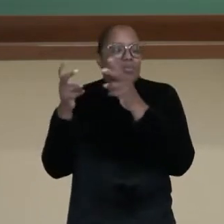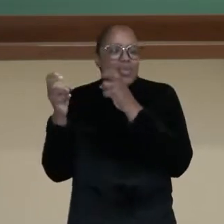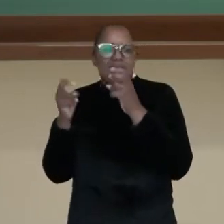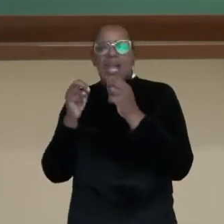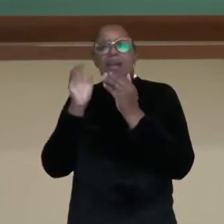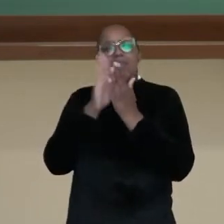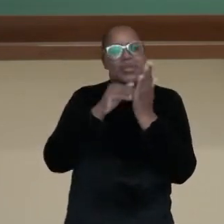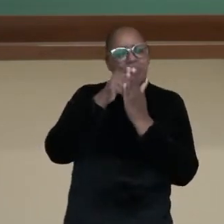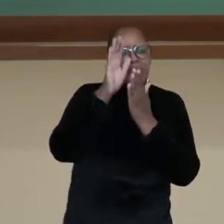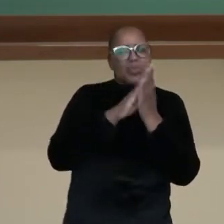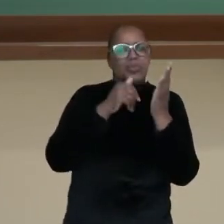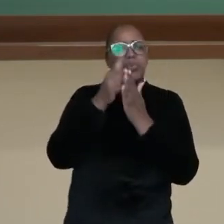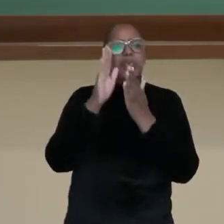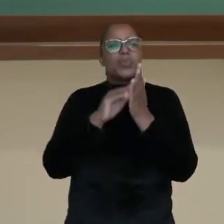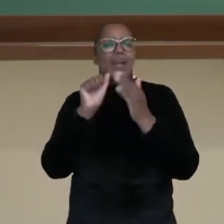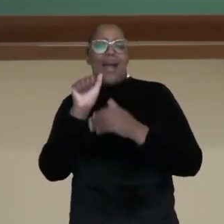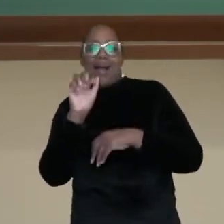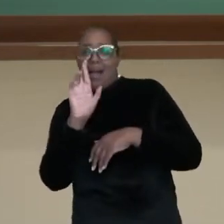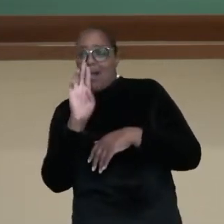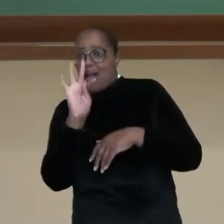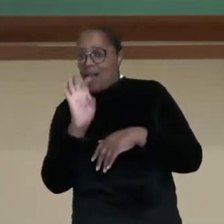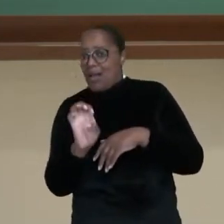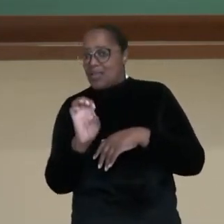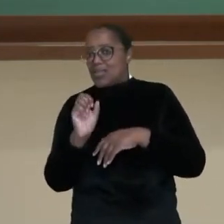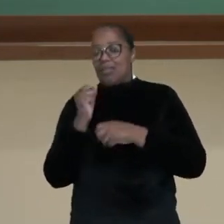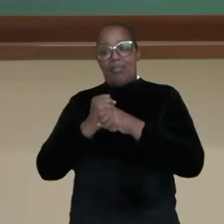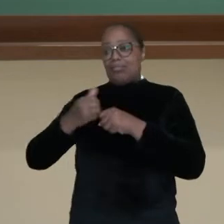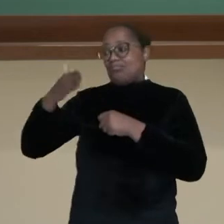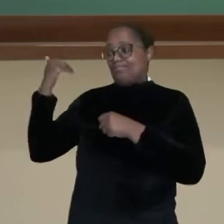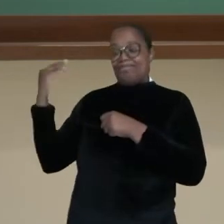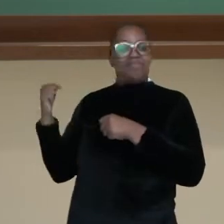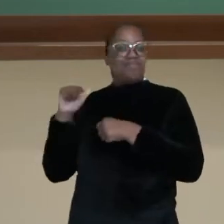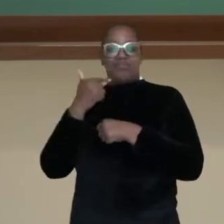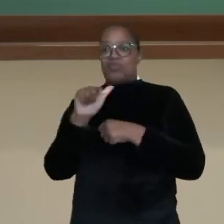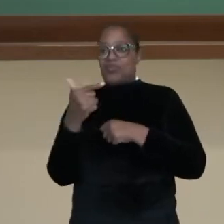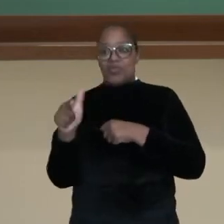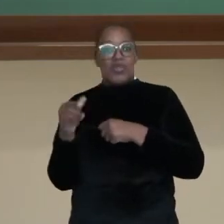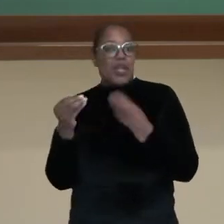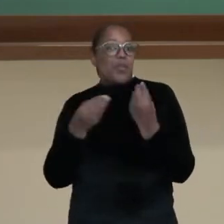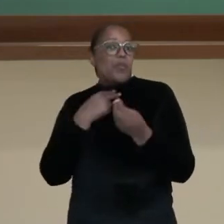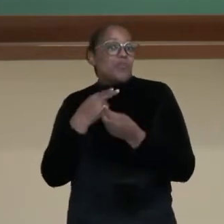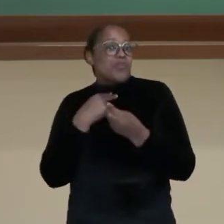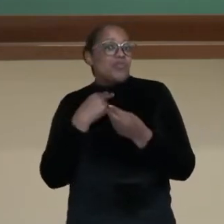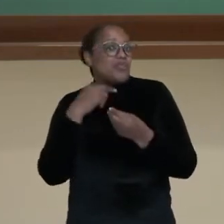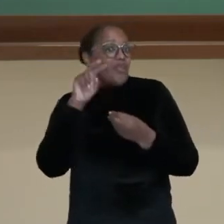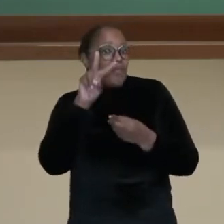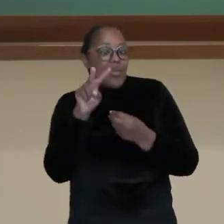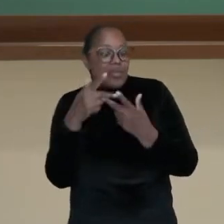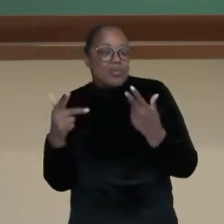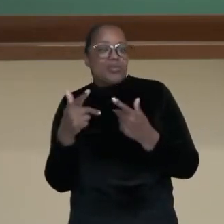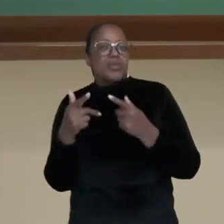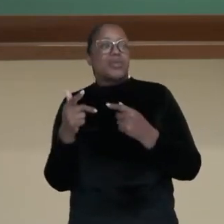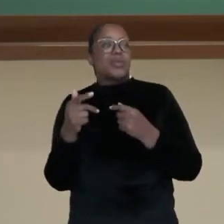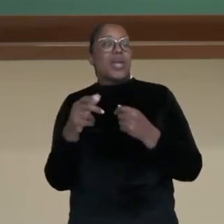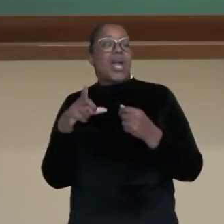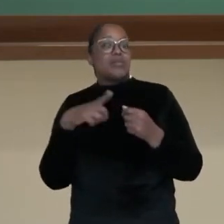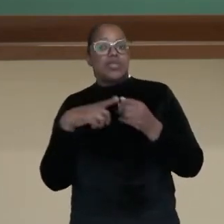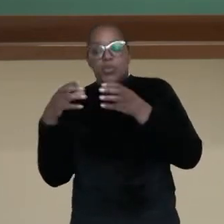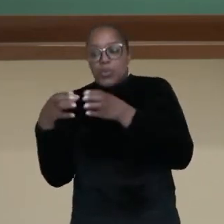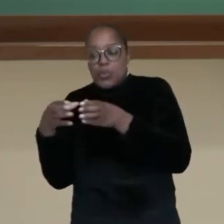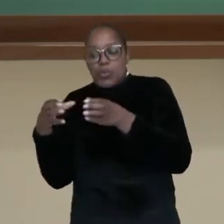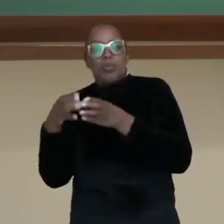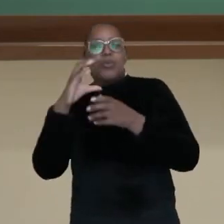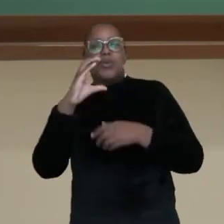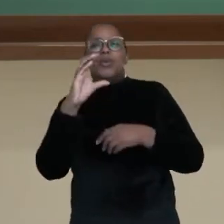Não existe espaço para isso. Quando a gente fala, por exemplo, no nazismo, a gente vê, havia o clube nazista